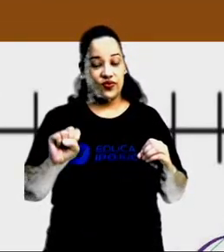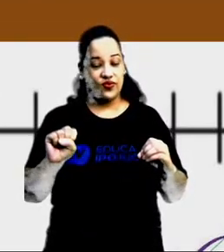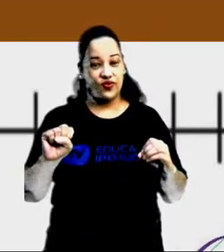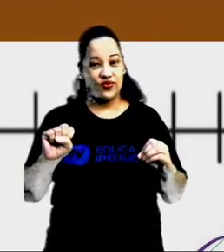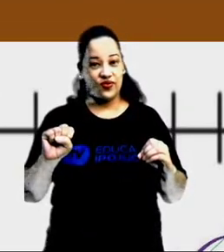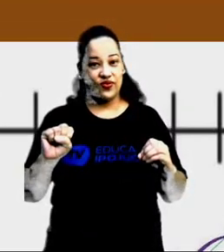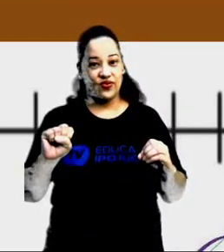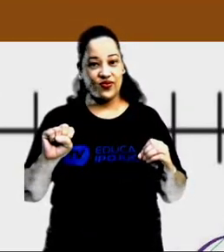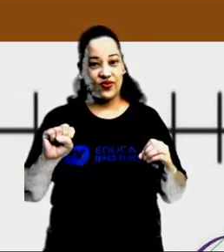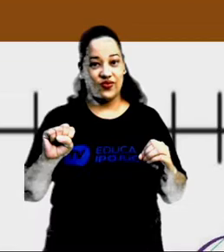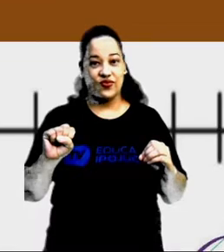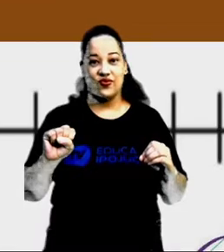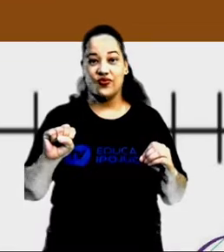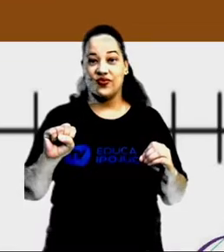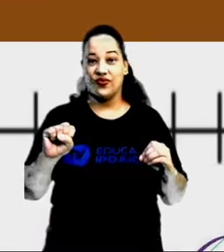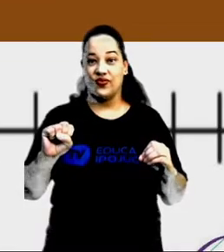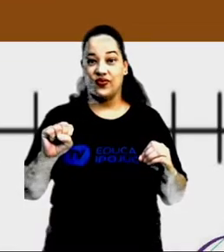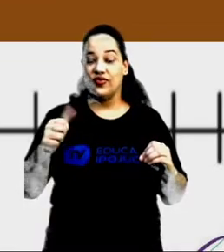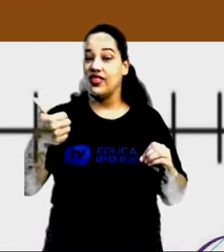8,